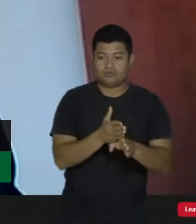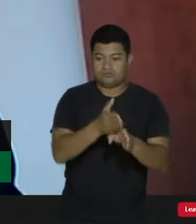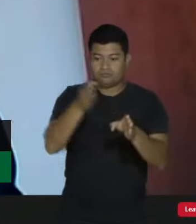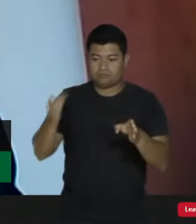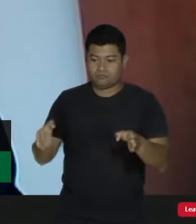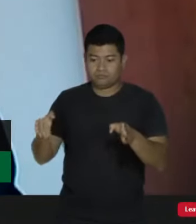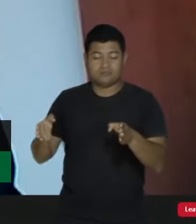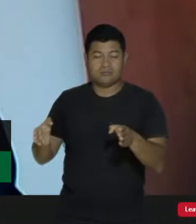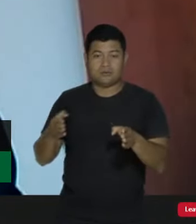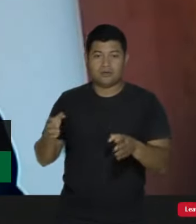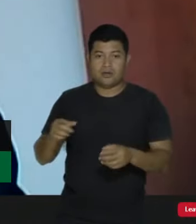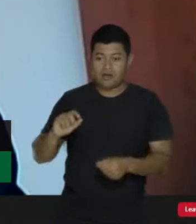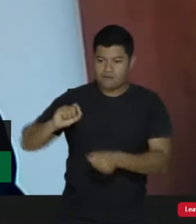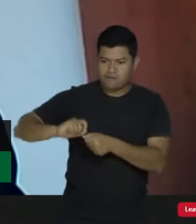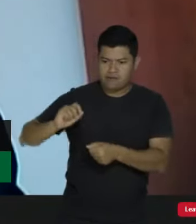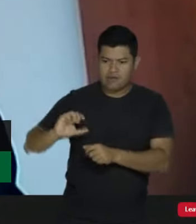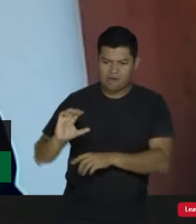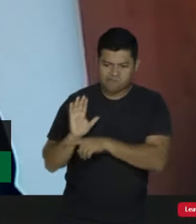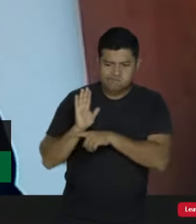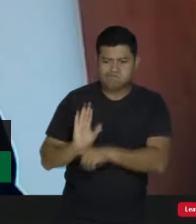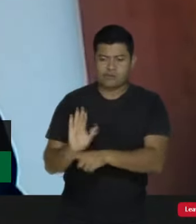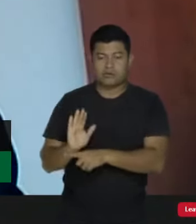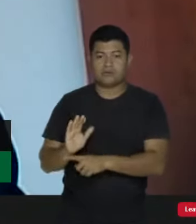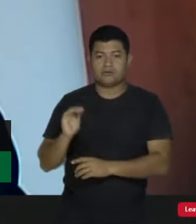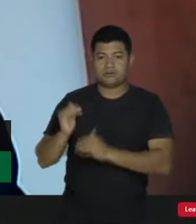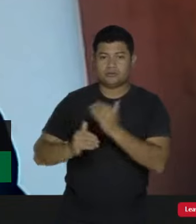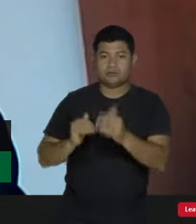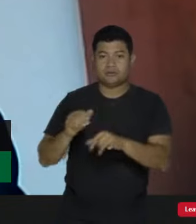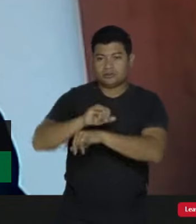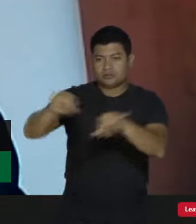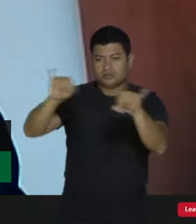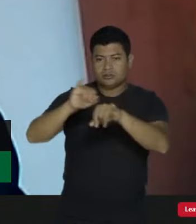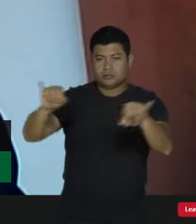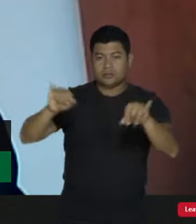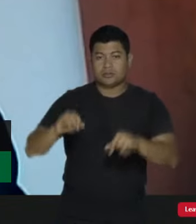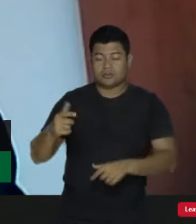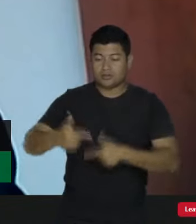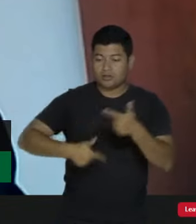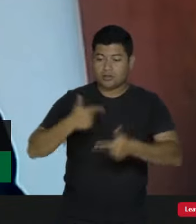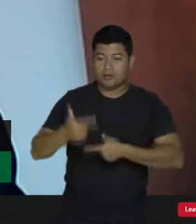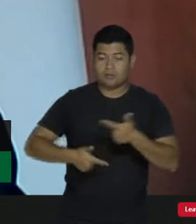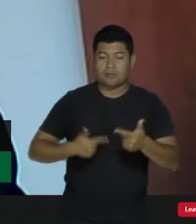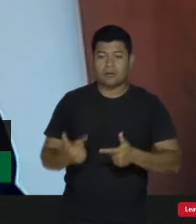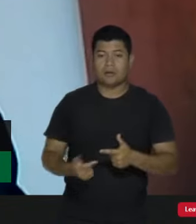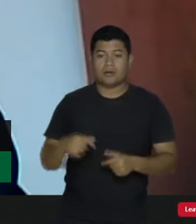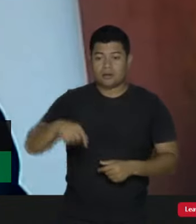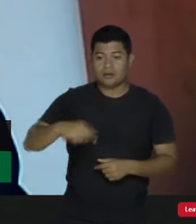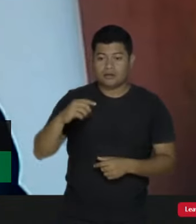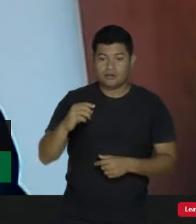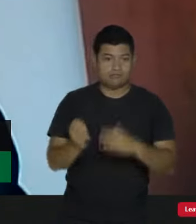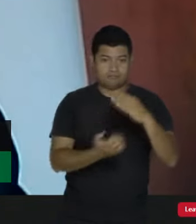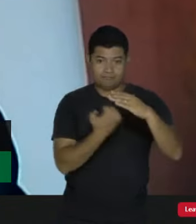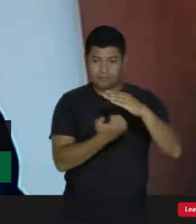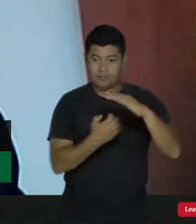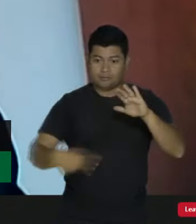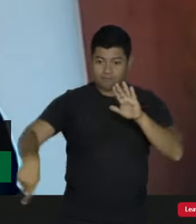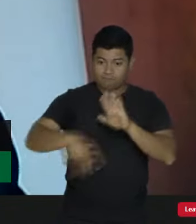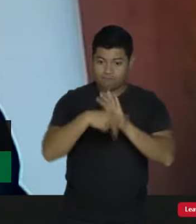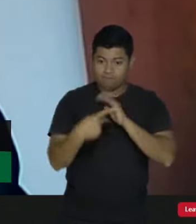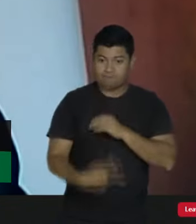Fazer acontecer, fazer repercutir o trabalho aqui de empresas brasileiras para